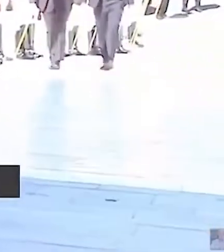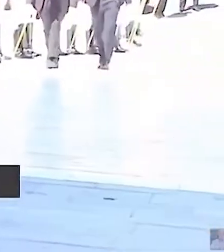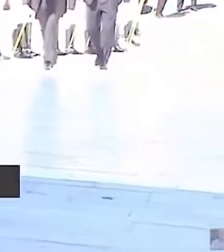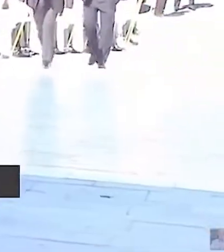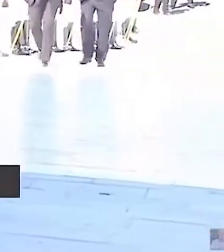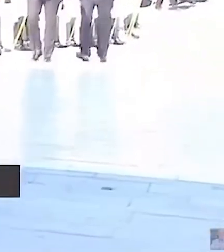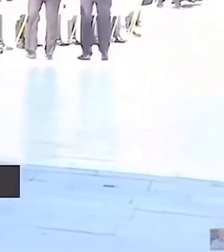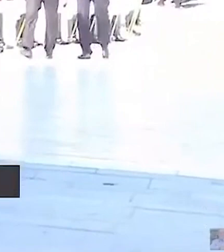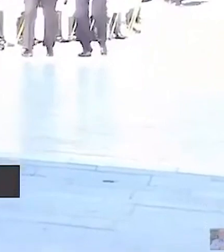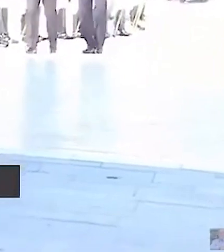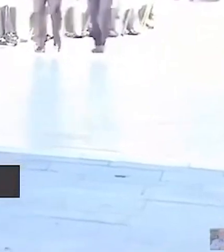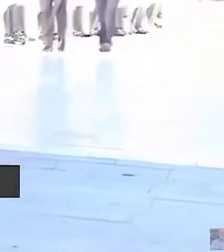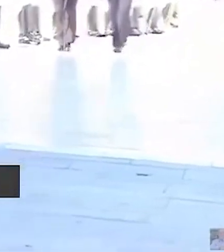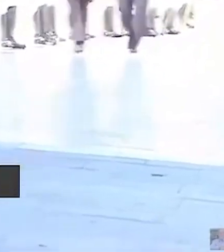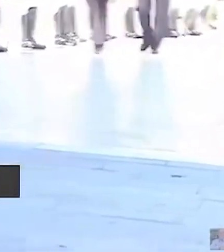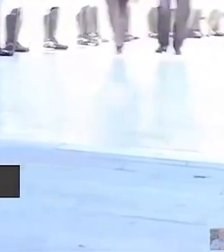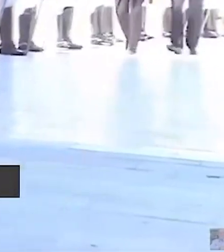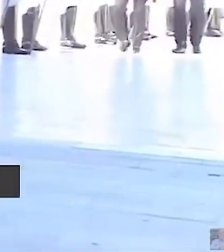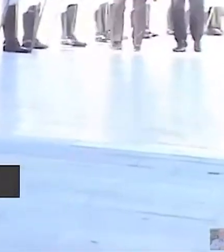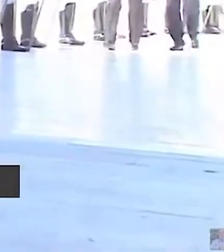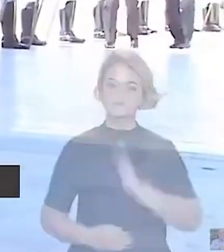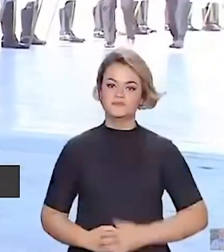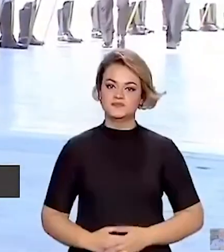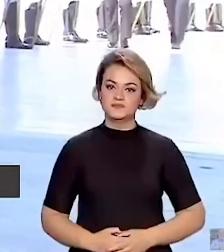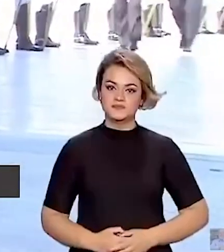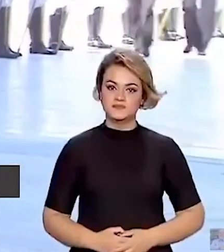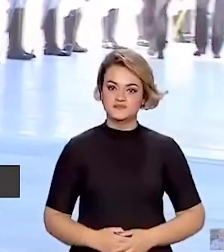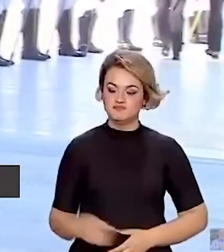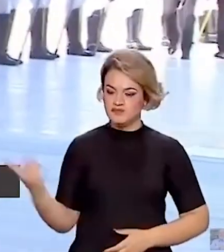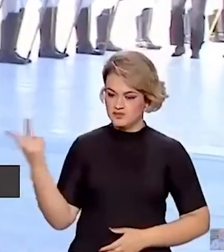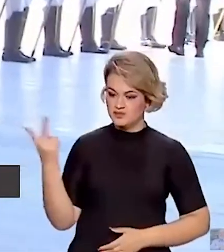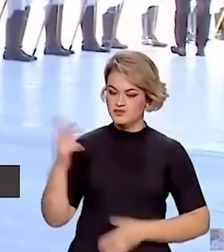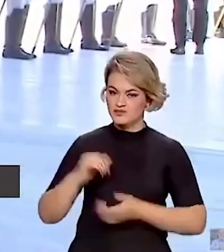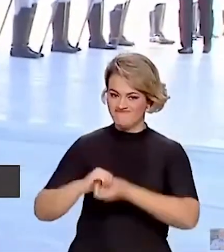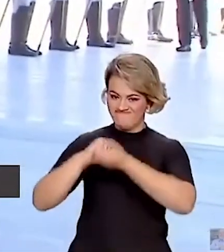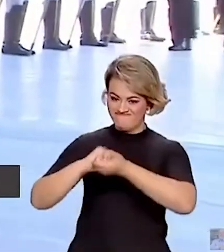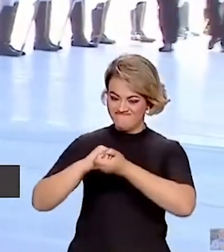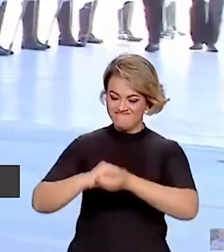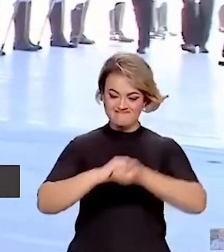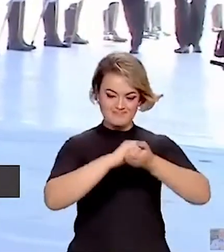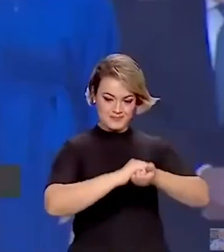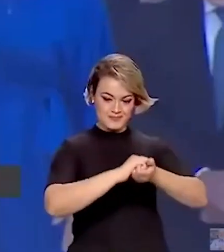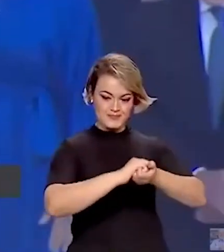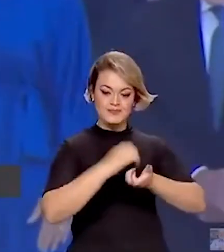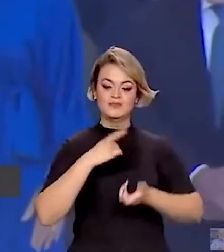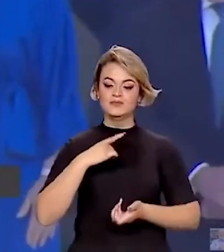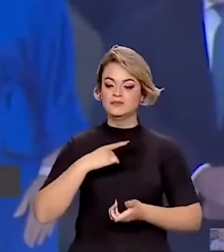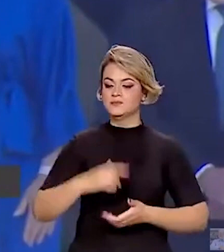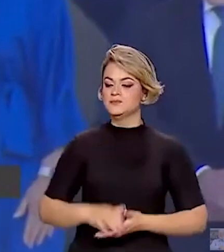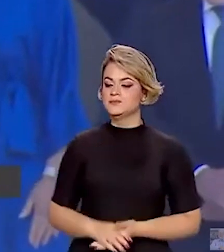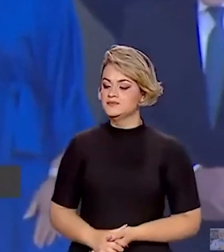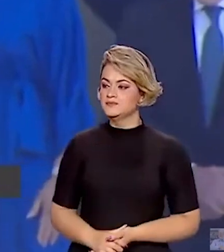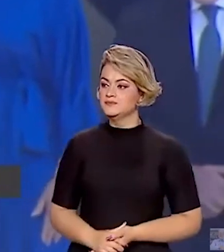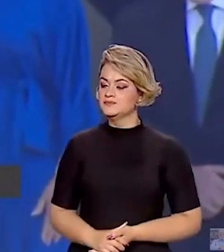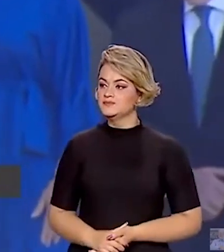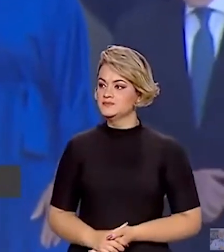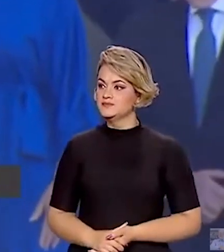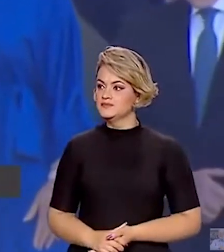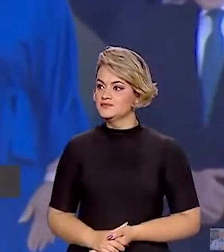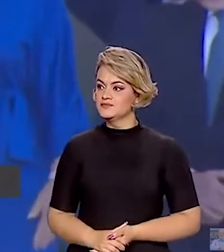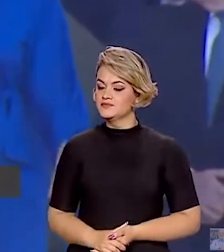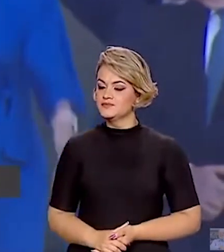29 de Maio o presidente da Venezuela Nicolás maduro foi a primeira vez que ele esteve no Brasil desde 2019